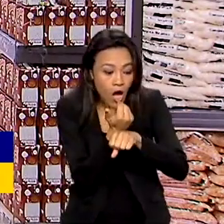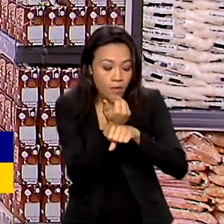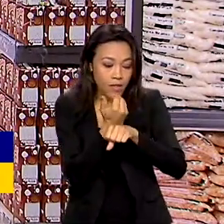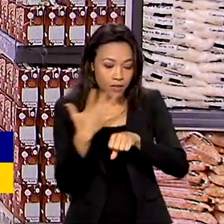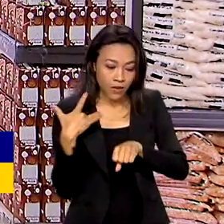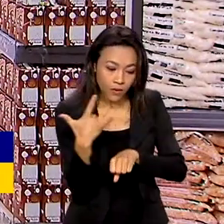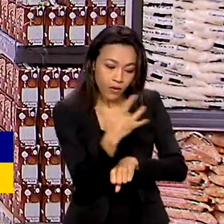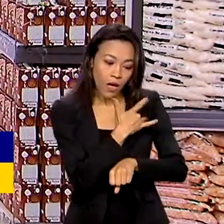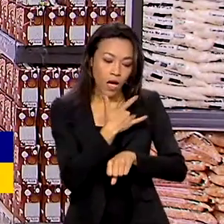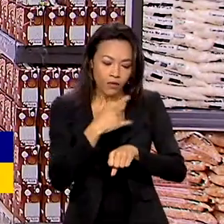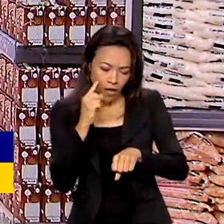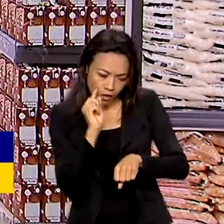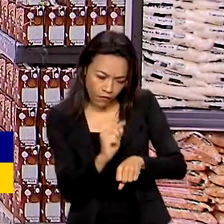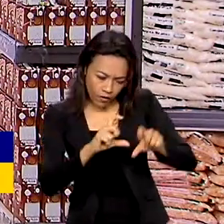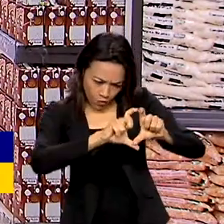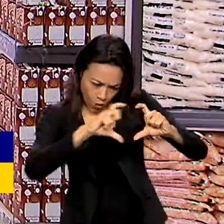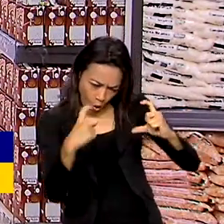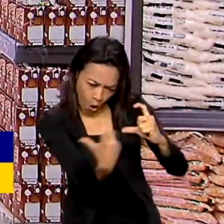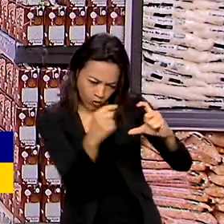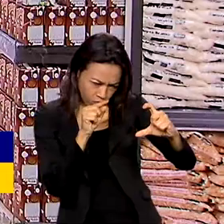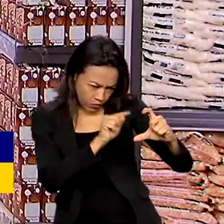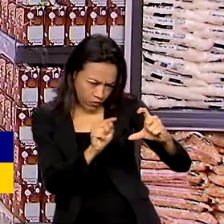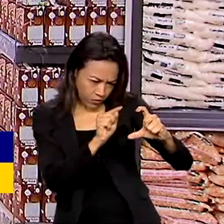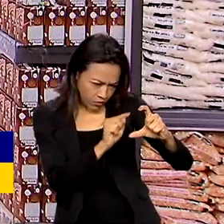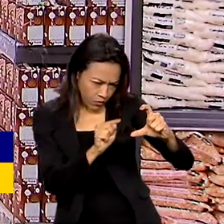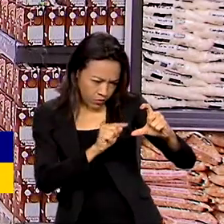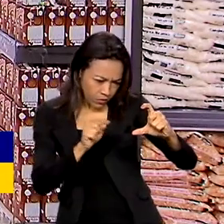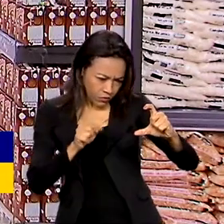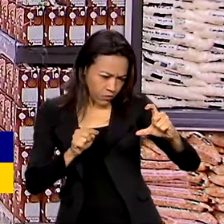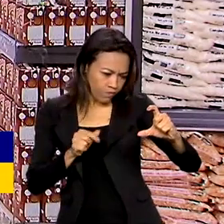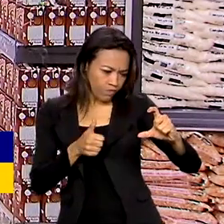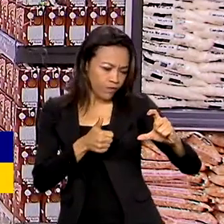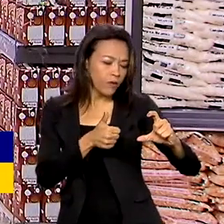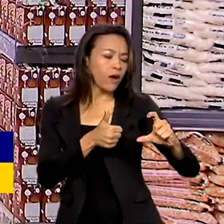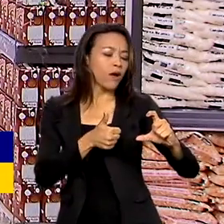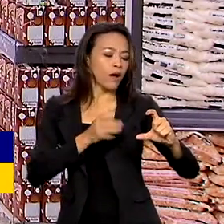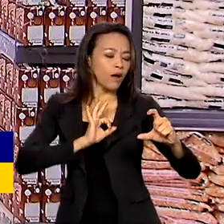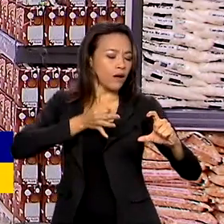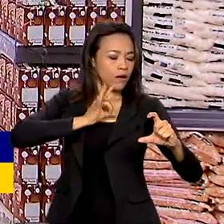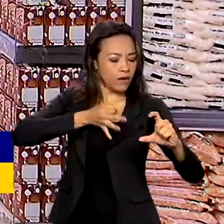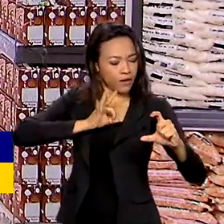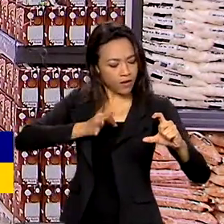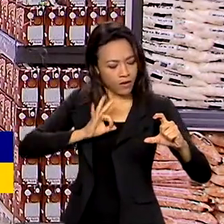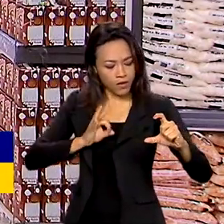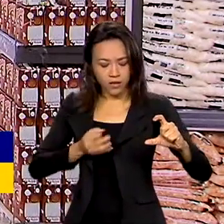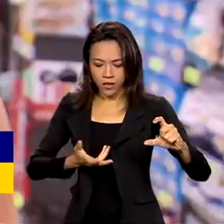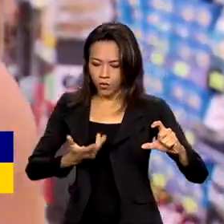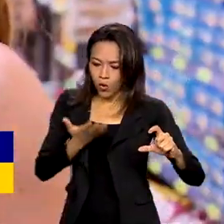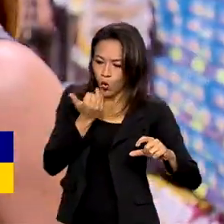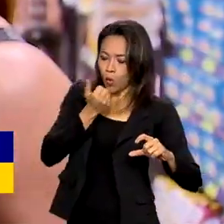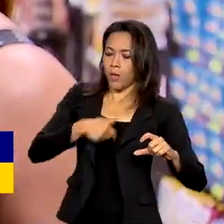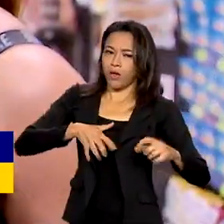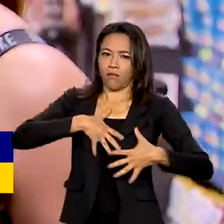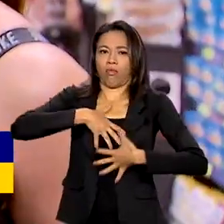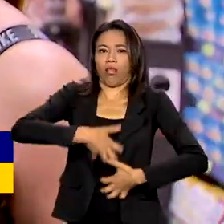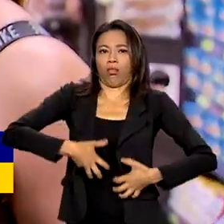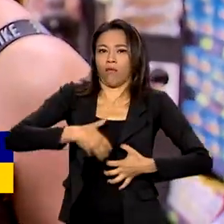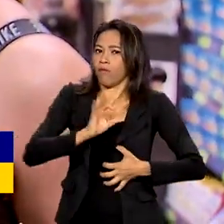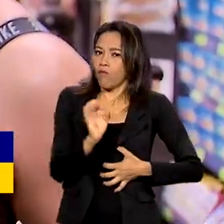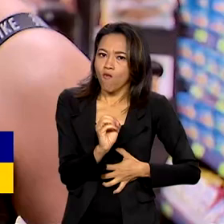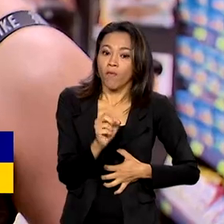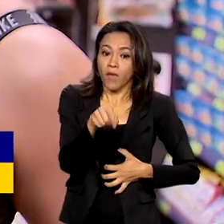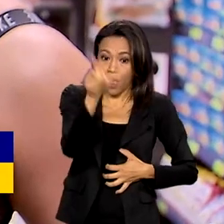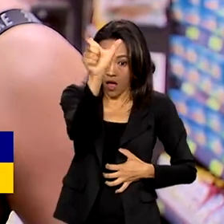rótulo dos alimentos, ver a composição para ver se aquilo que tinha na composição do alimento me faria mal ou não. Fernanda é